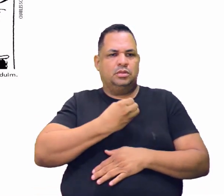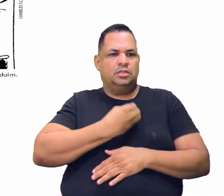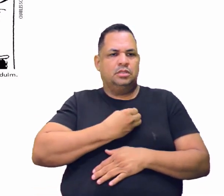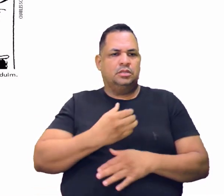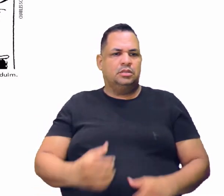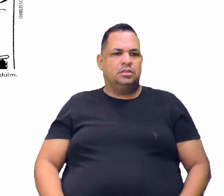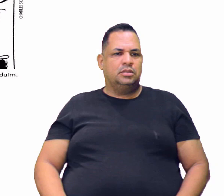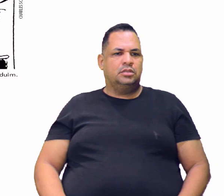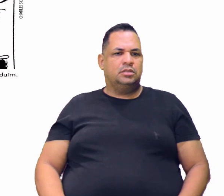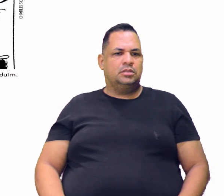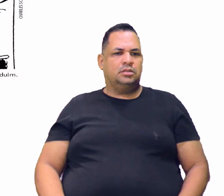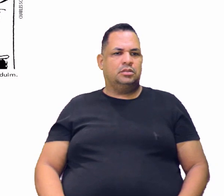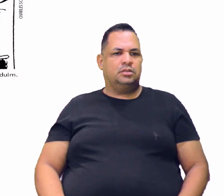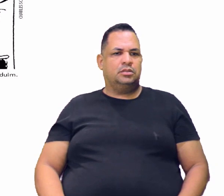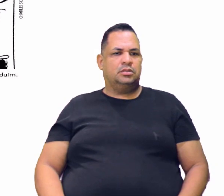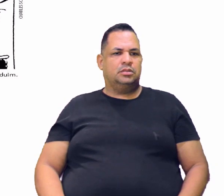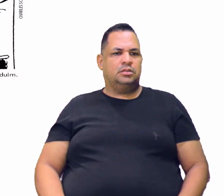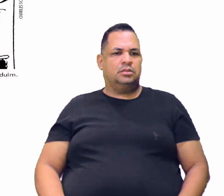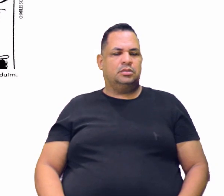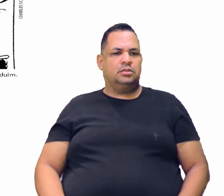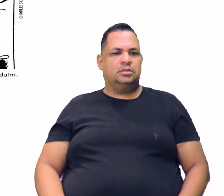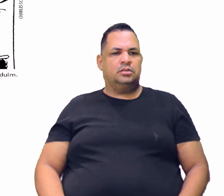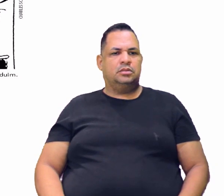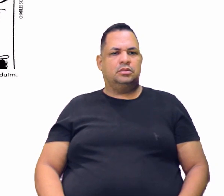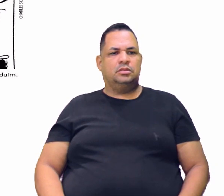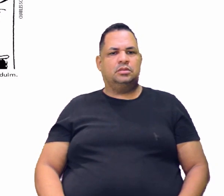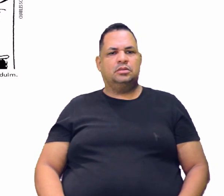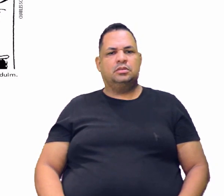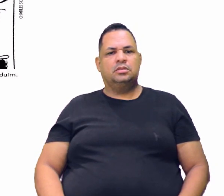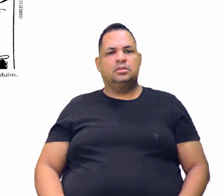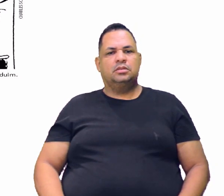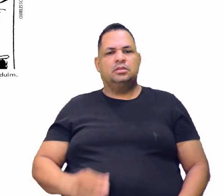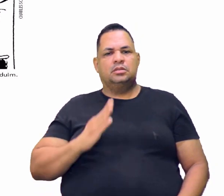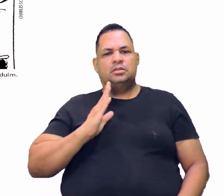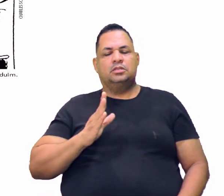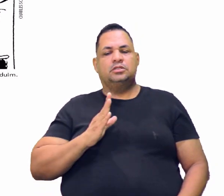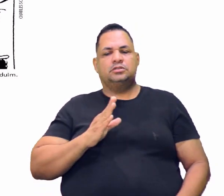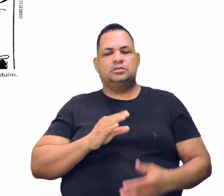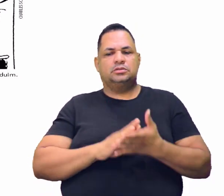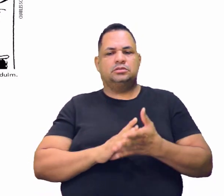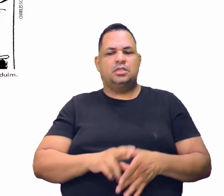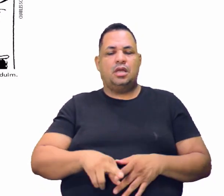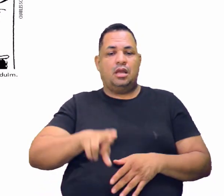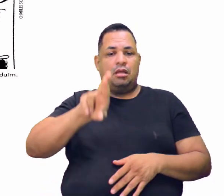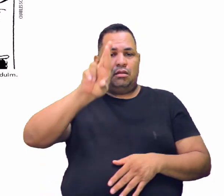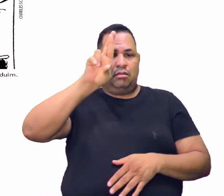certo? Agora eu tenho aqui, ó. Já é